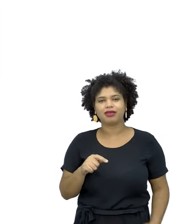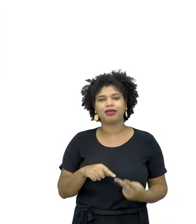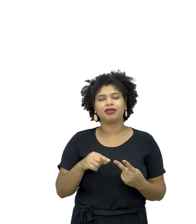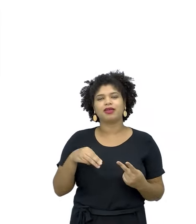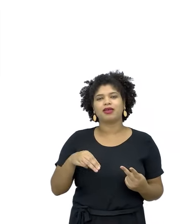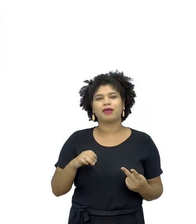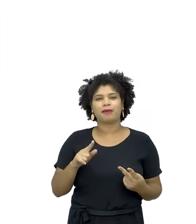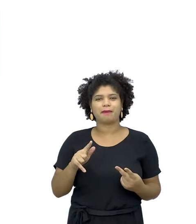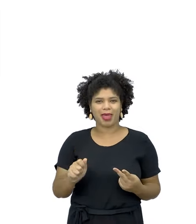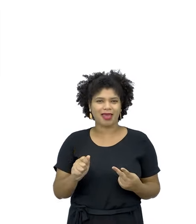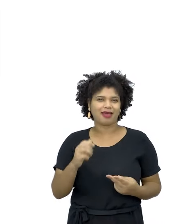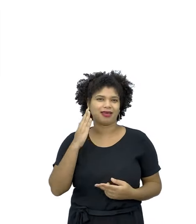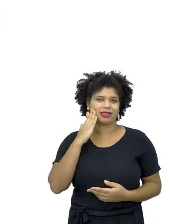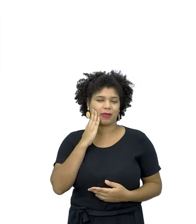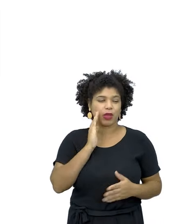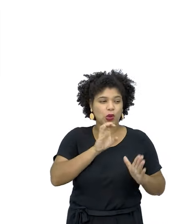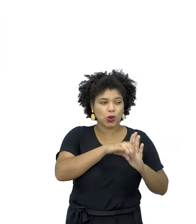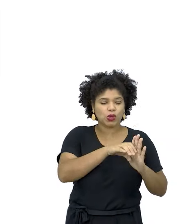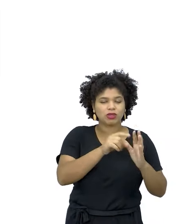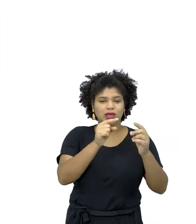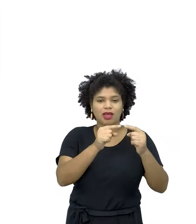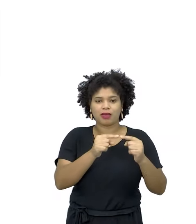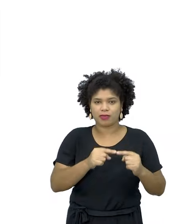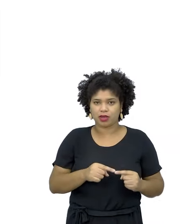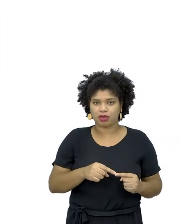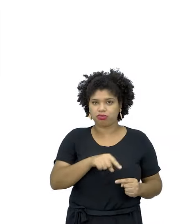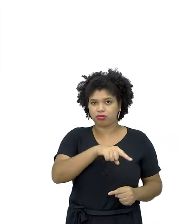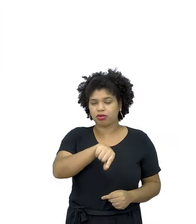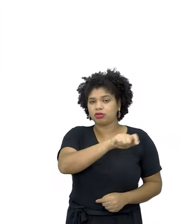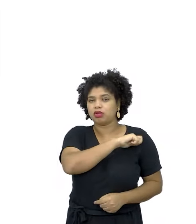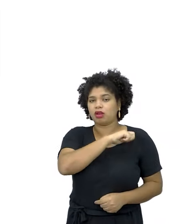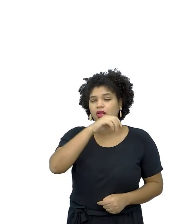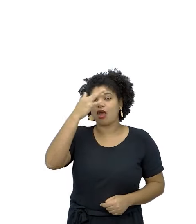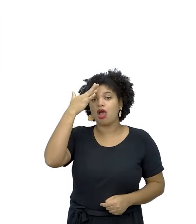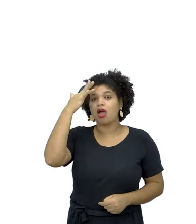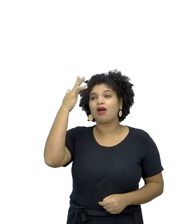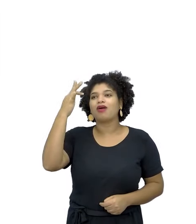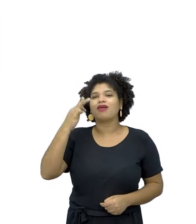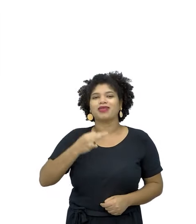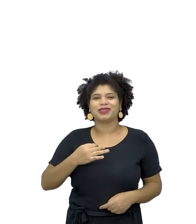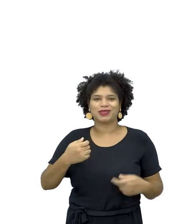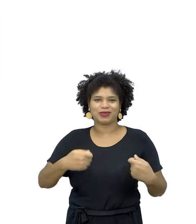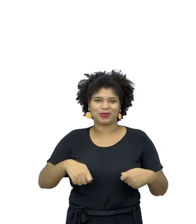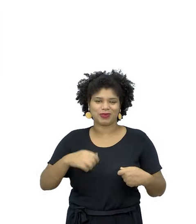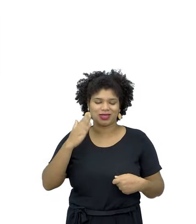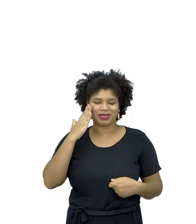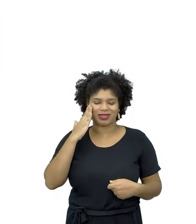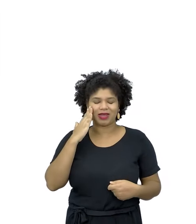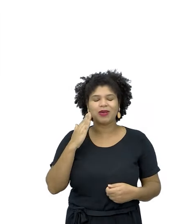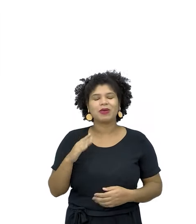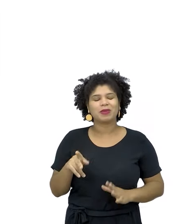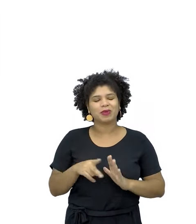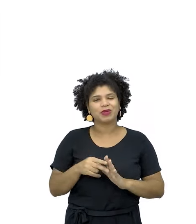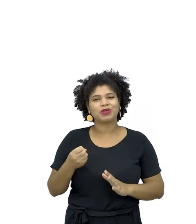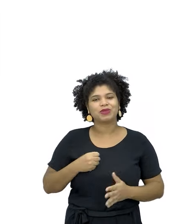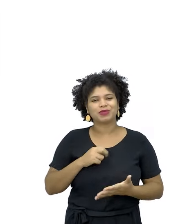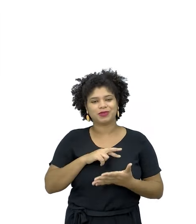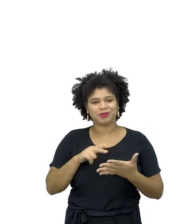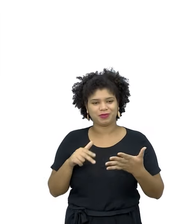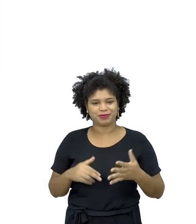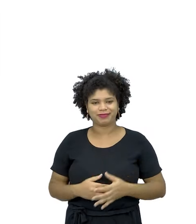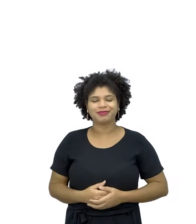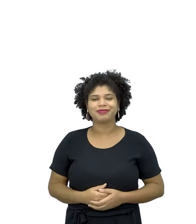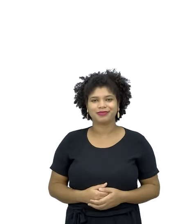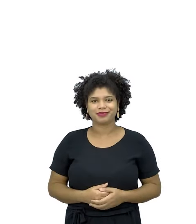contextos. Associar um problema à operação entre números reais. Indicar as operações com números reais. Bom, e